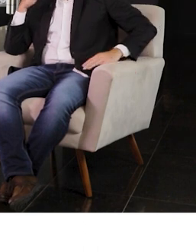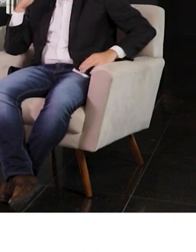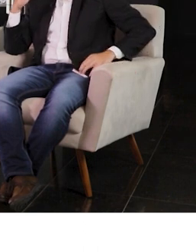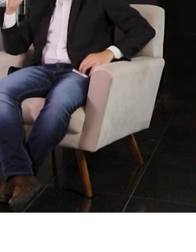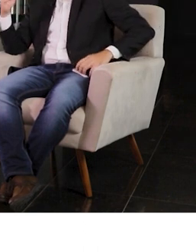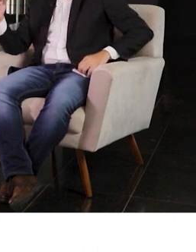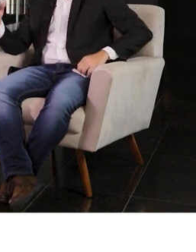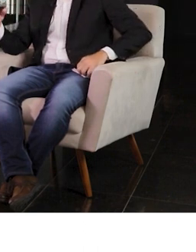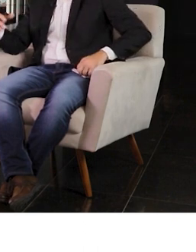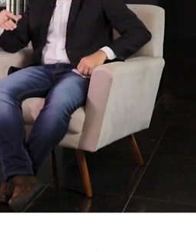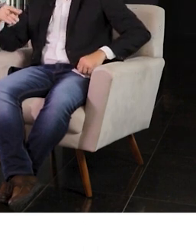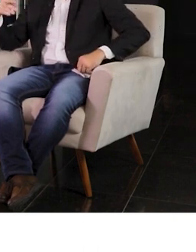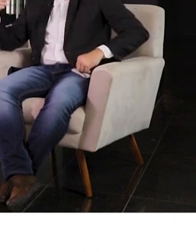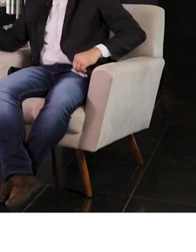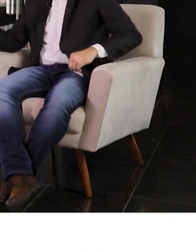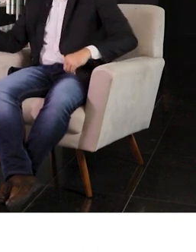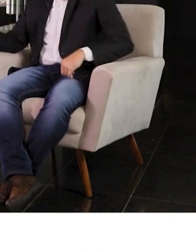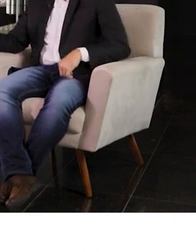Tchau